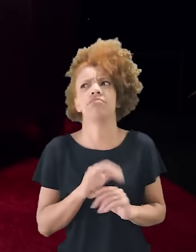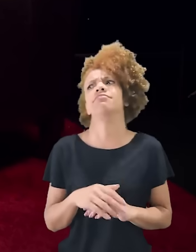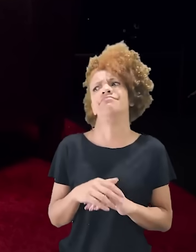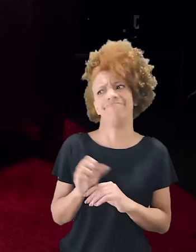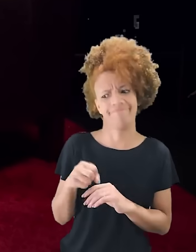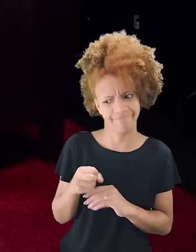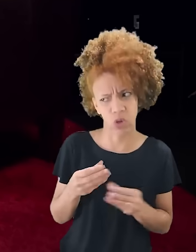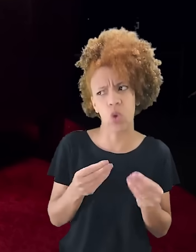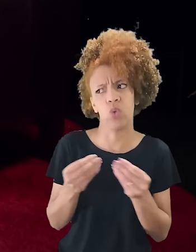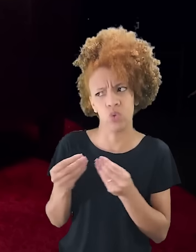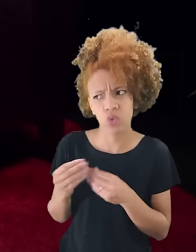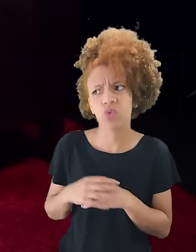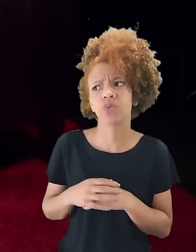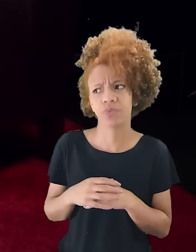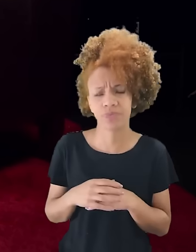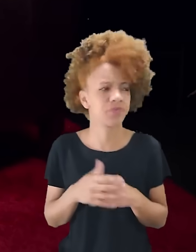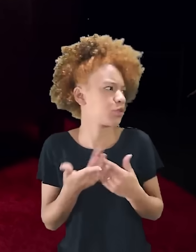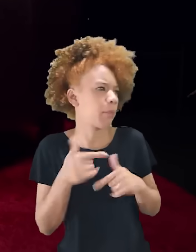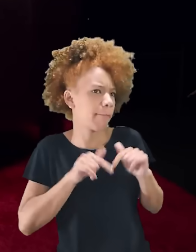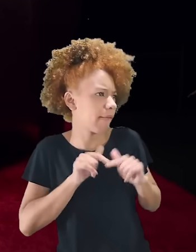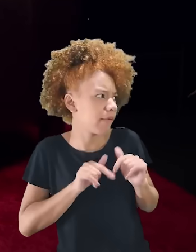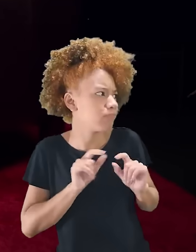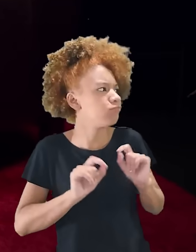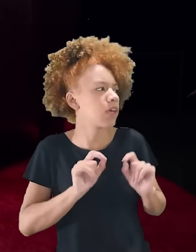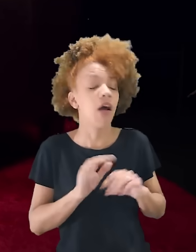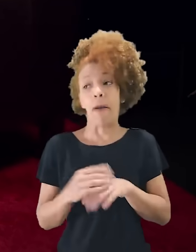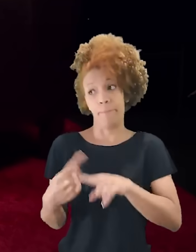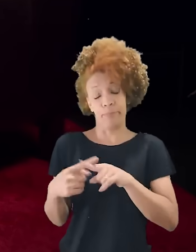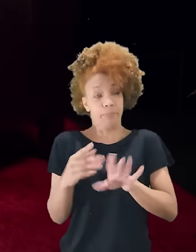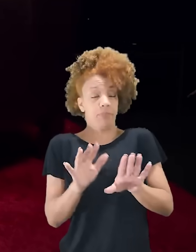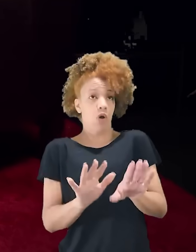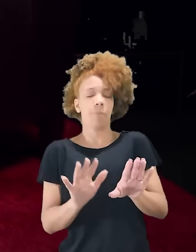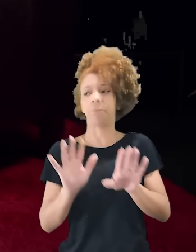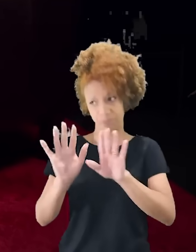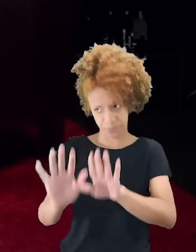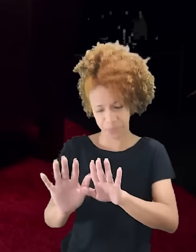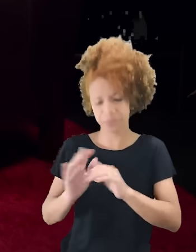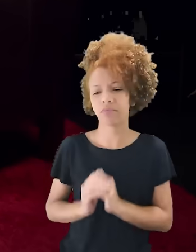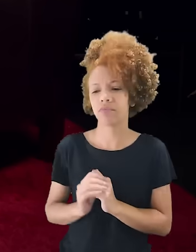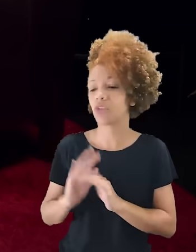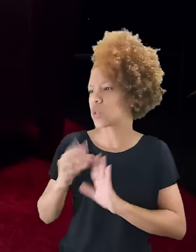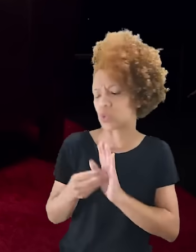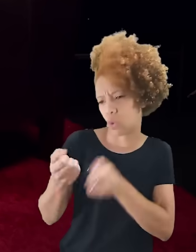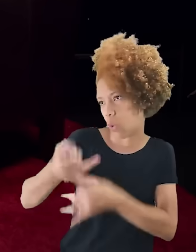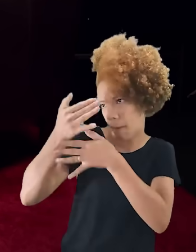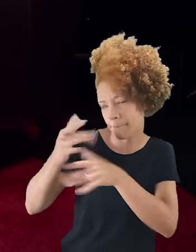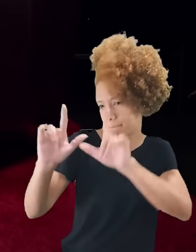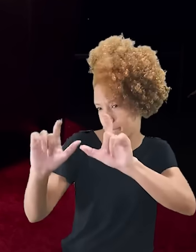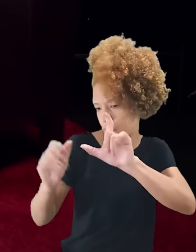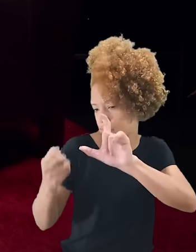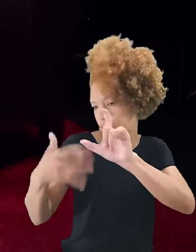muito eu tenho muito Hater E é umas coisas que nada a ver porque tudo tudo o povo comenta Ai nossa não